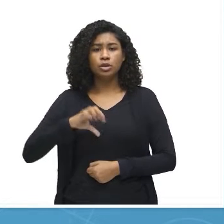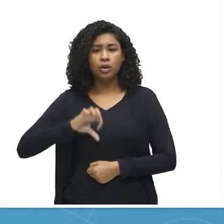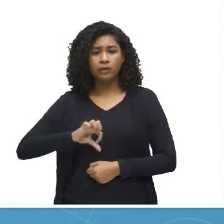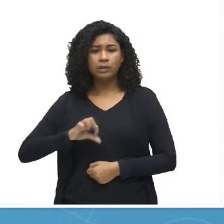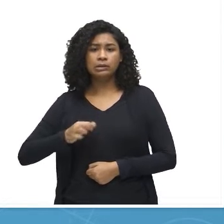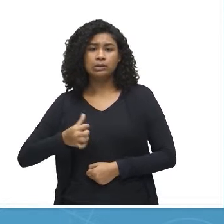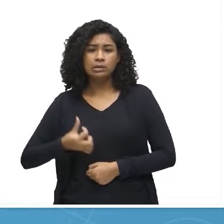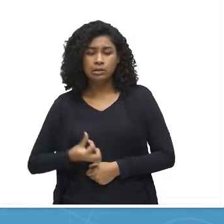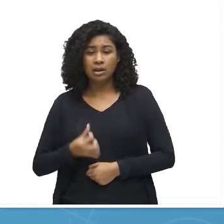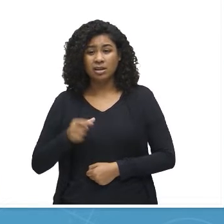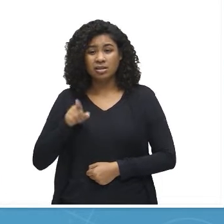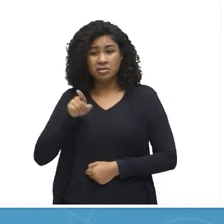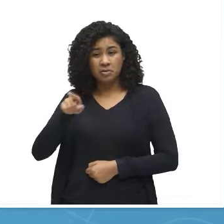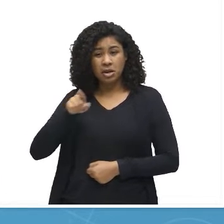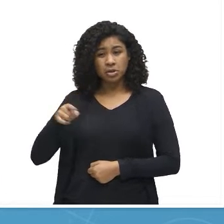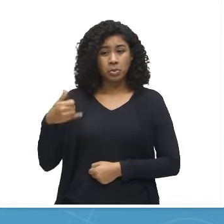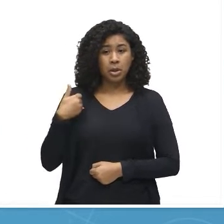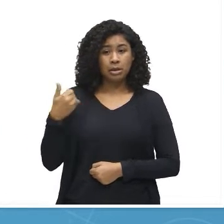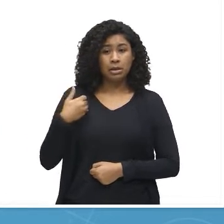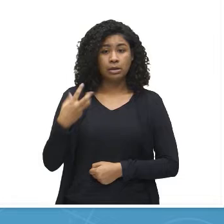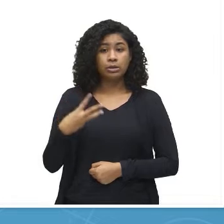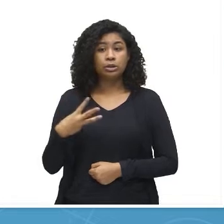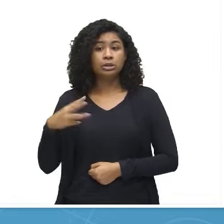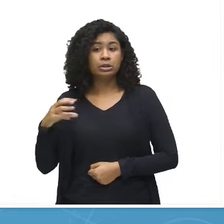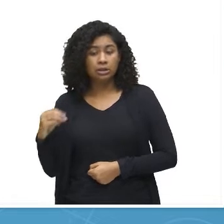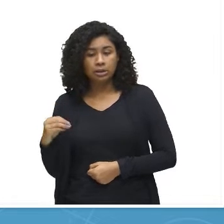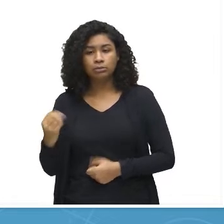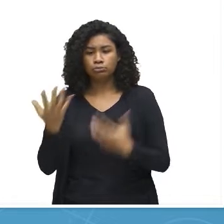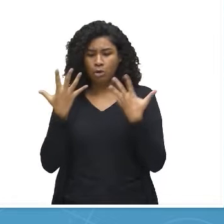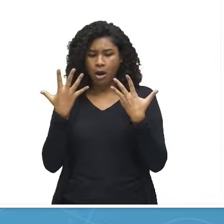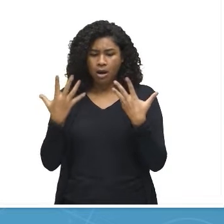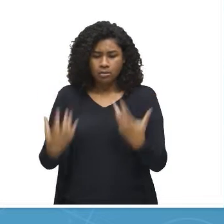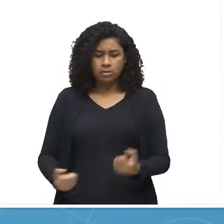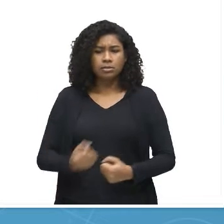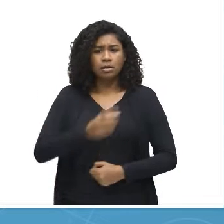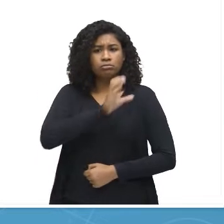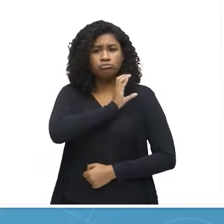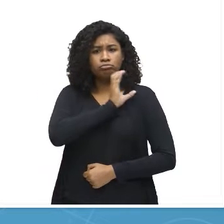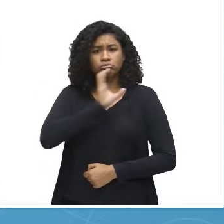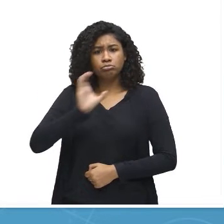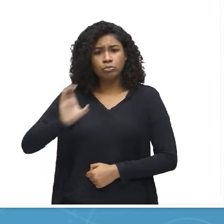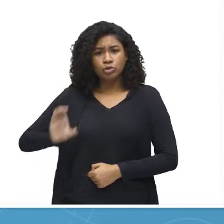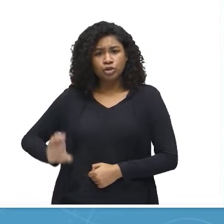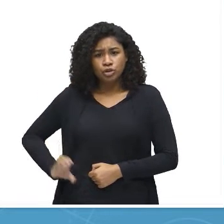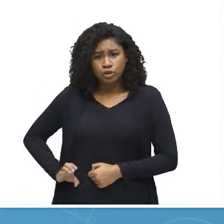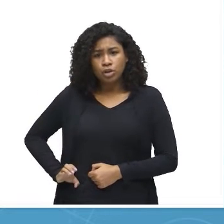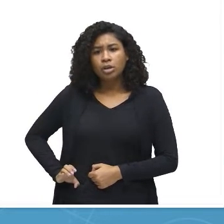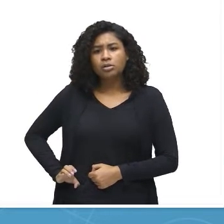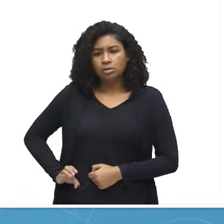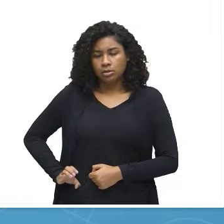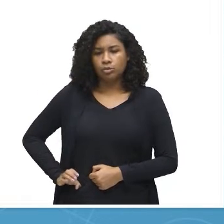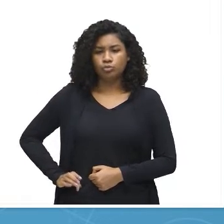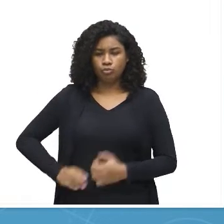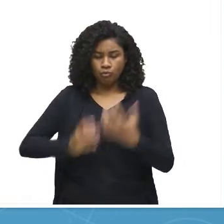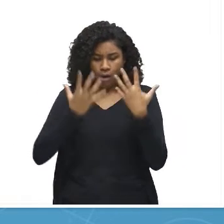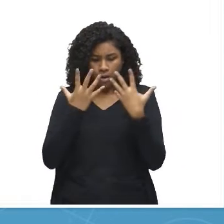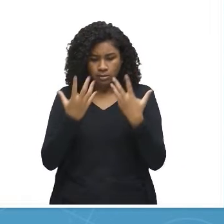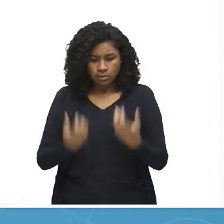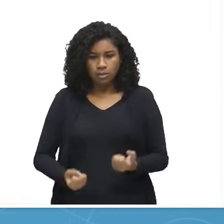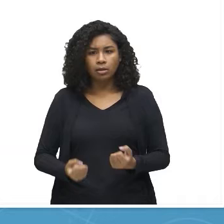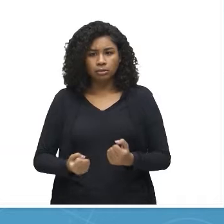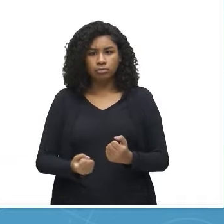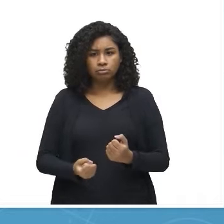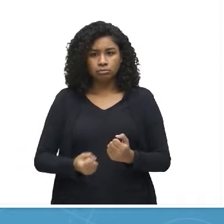tinha 30 anos e vai se converter ao cristianismo. Como assim se converter ao